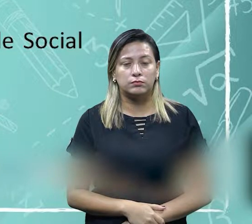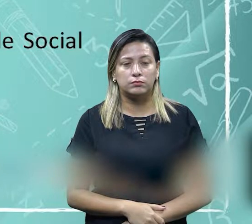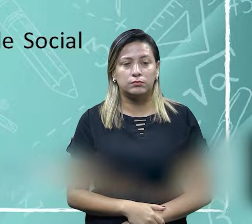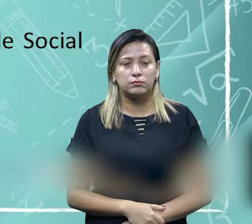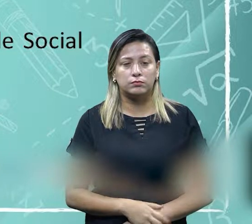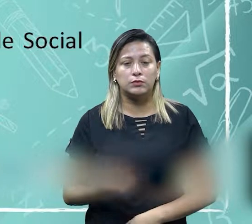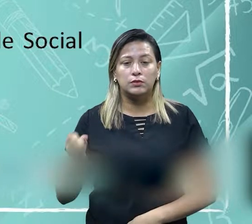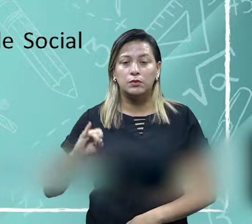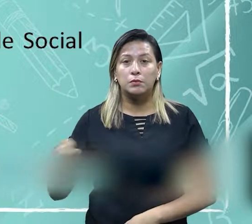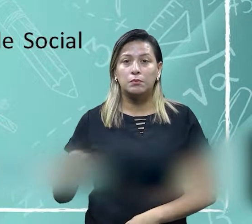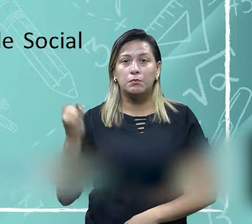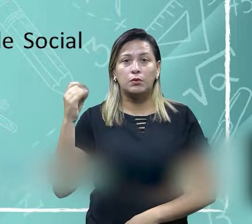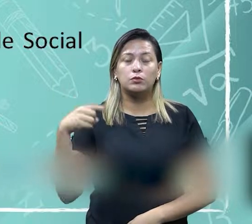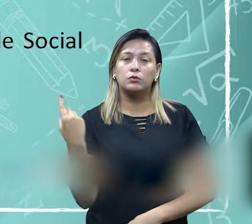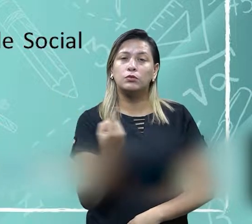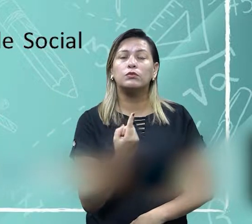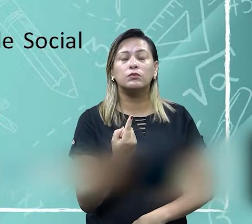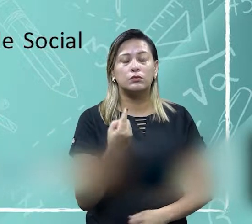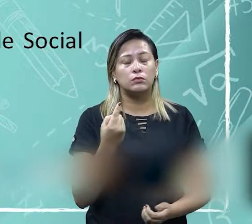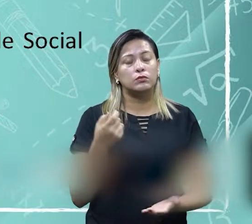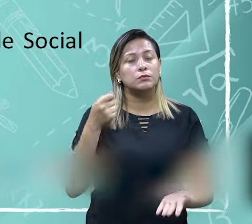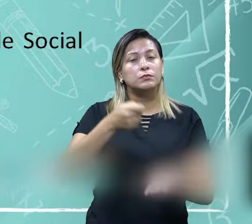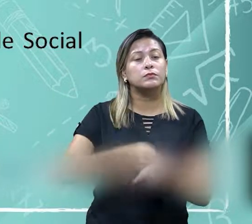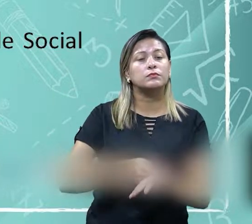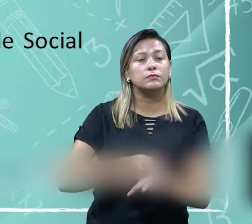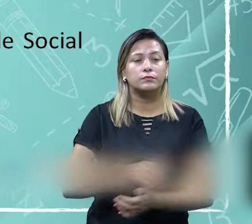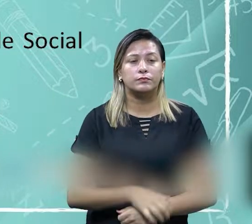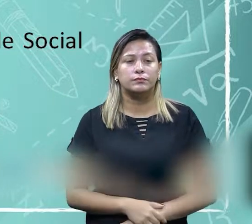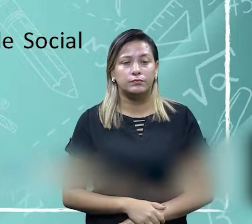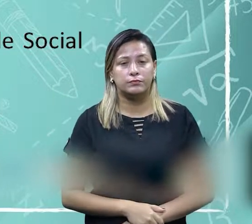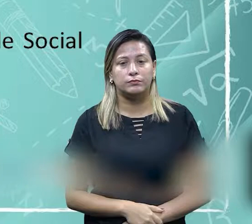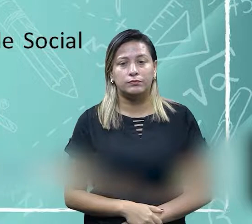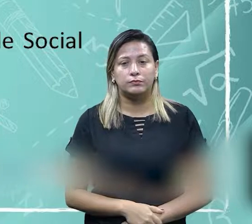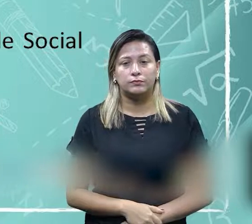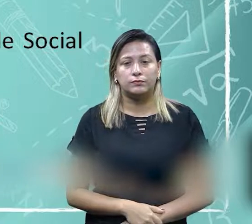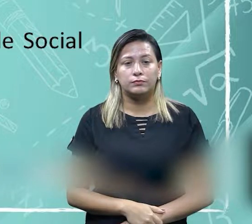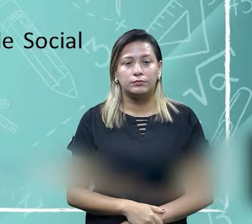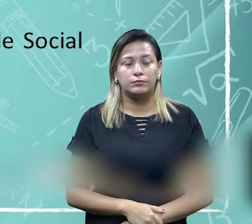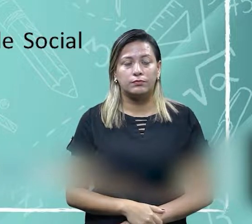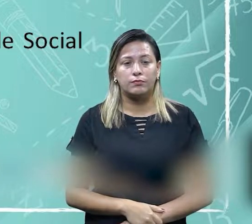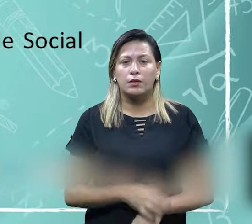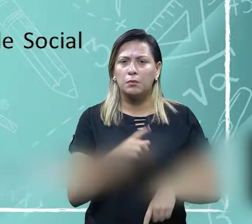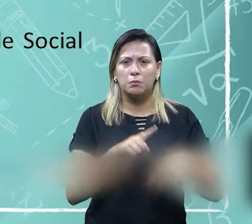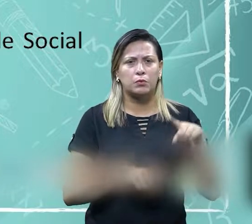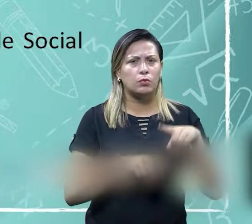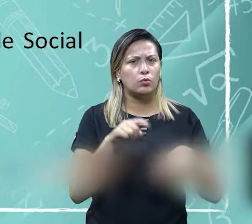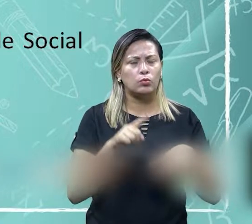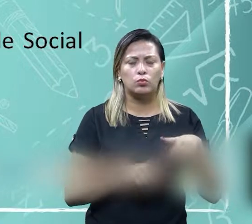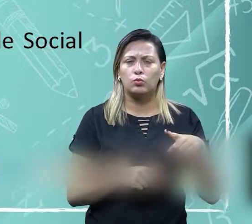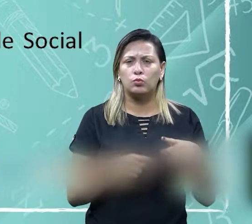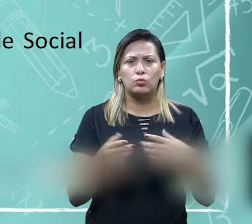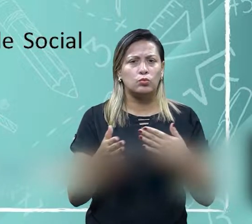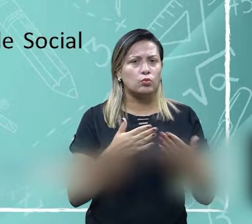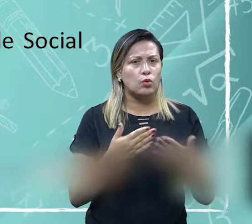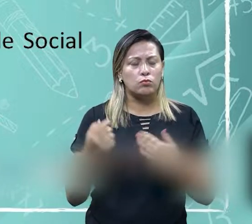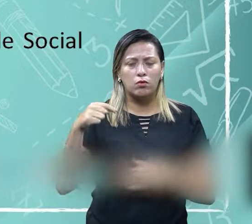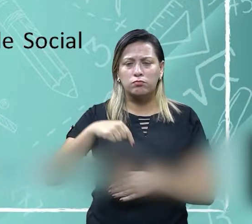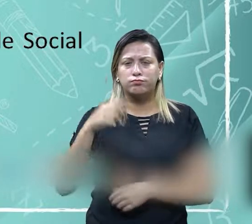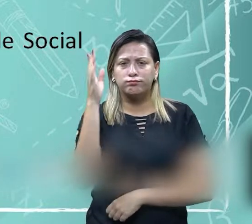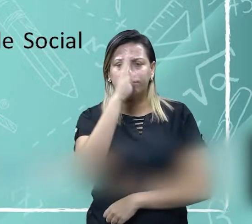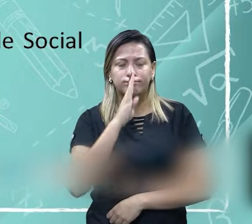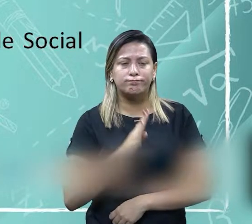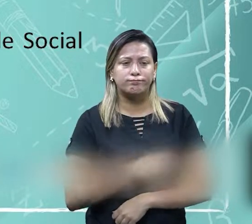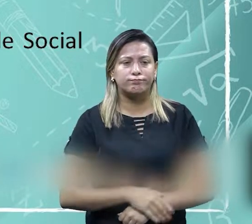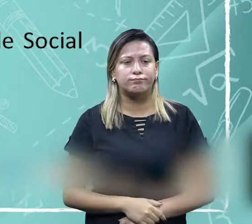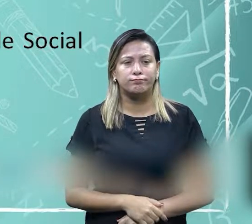impostos que nós pagamos? Que são os impostos comuns a qualquer produção nacional, tá bom? Por